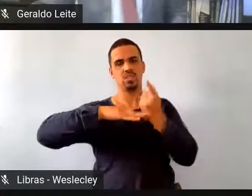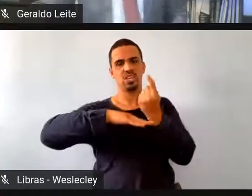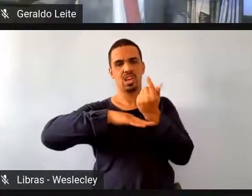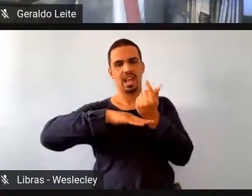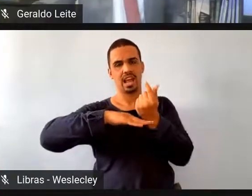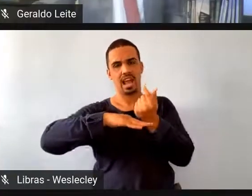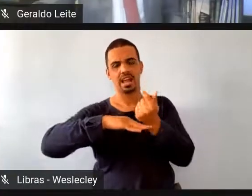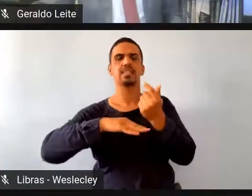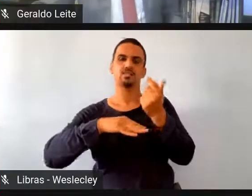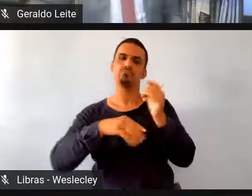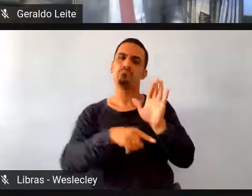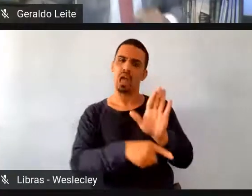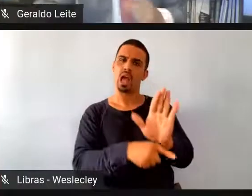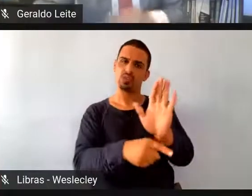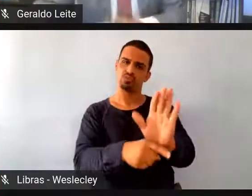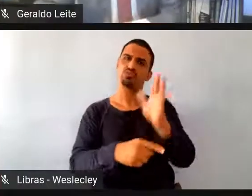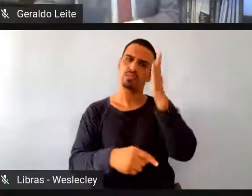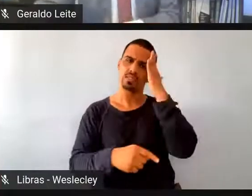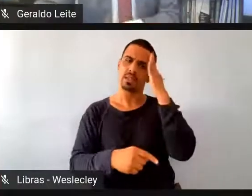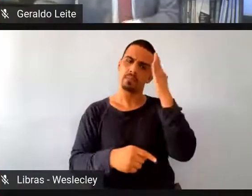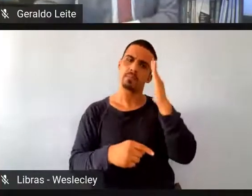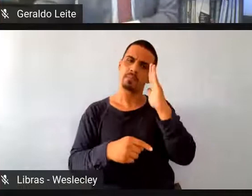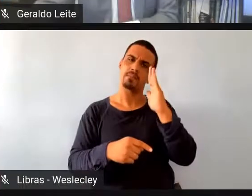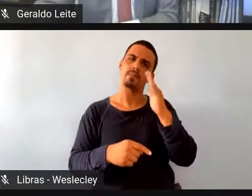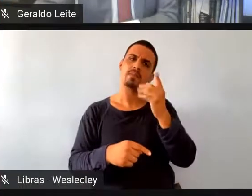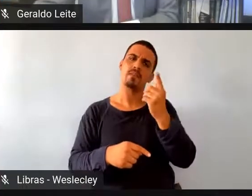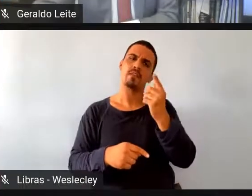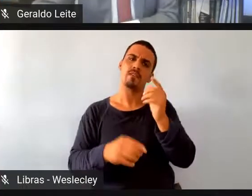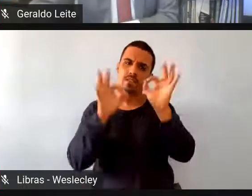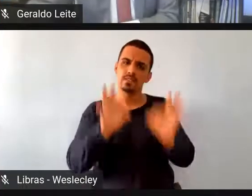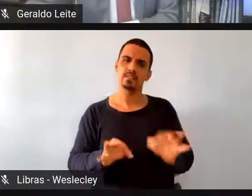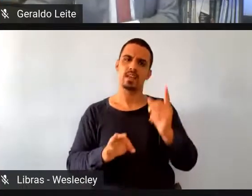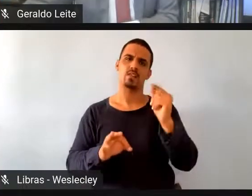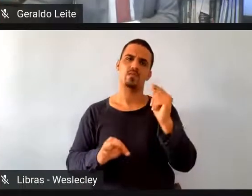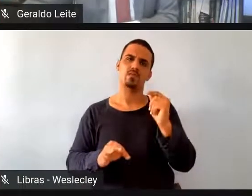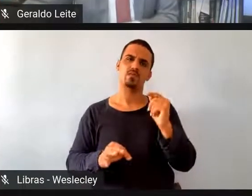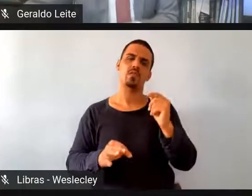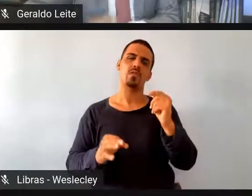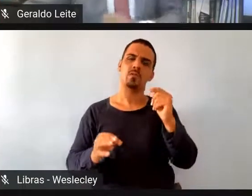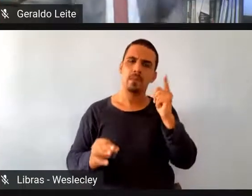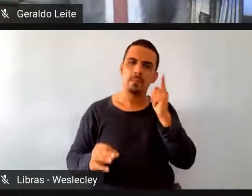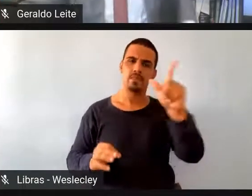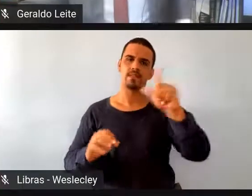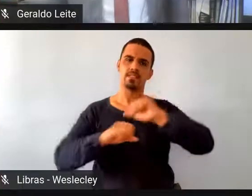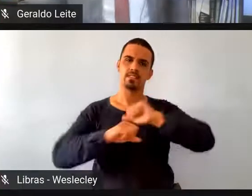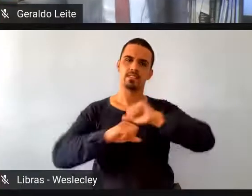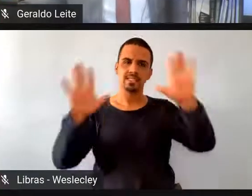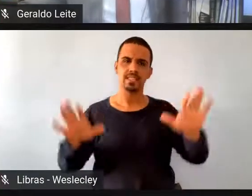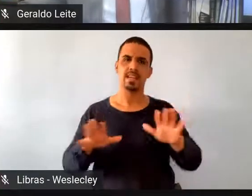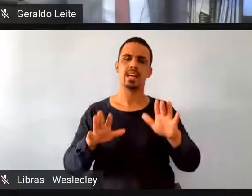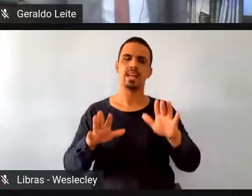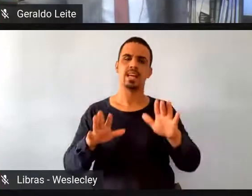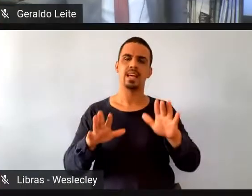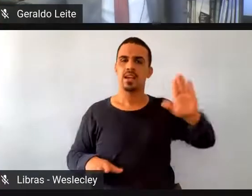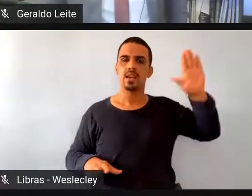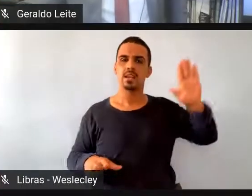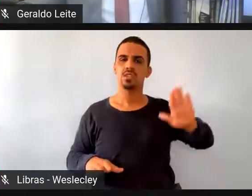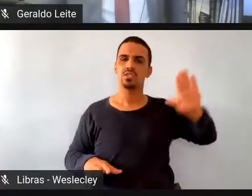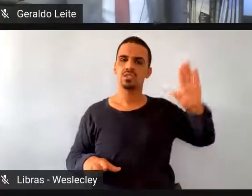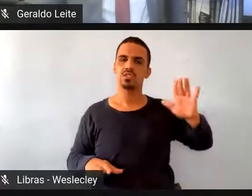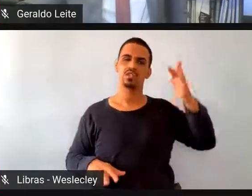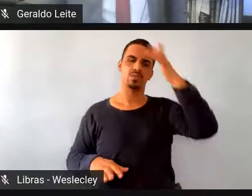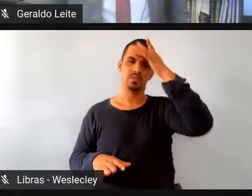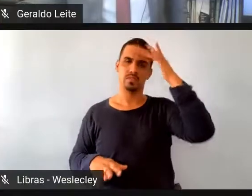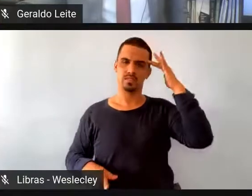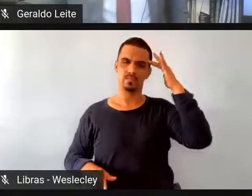também ajudam, né, a tornar viáveis candidaturas em bases financeiras mais modestas. Né. Então, há